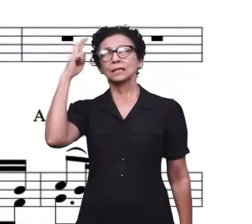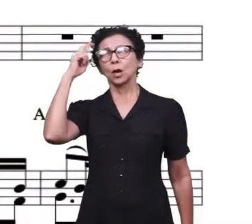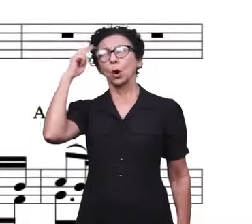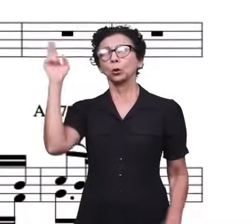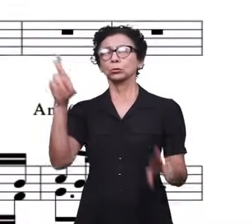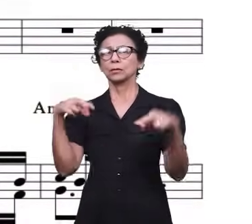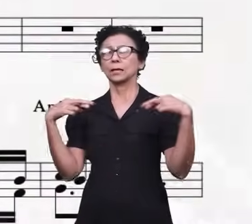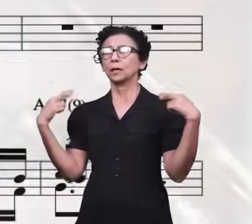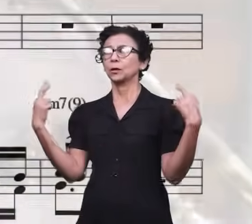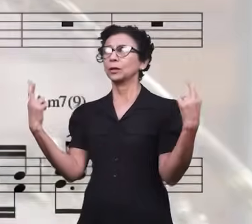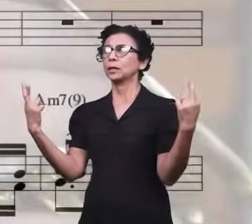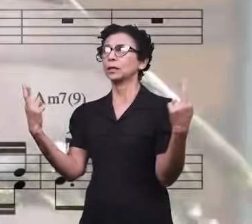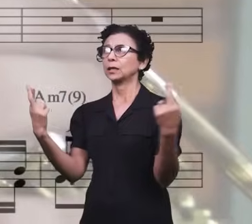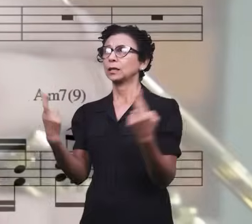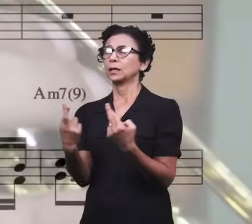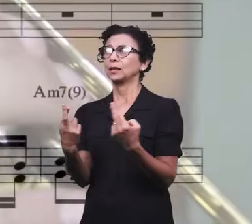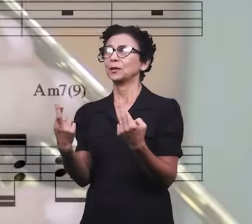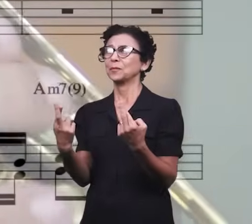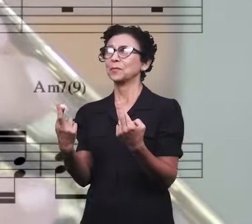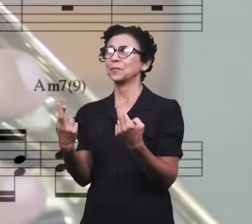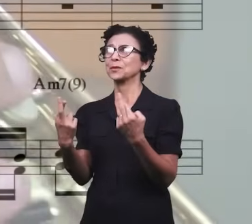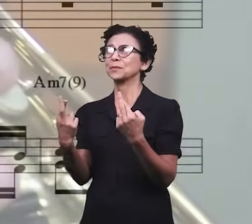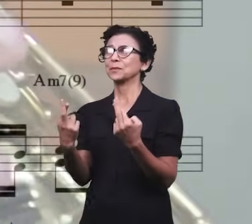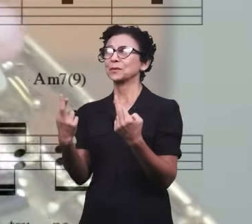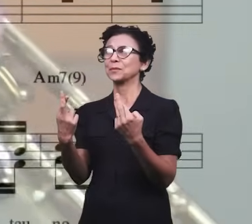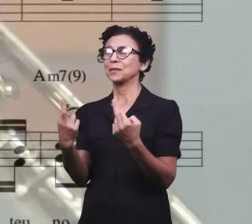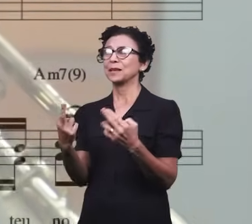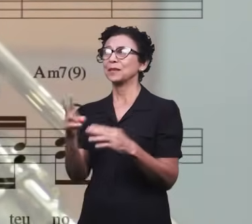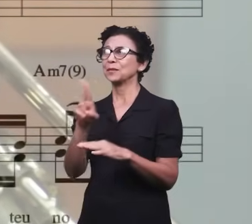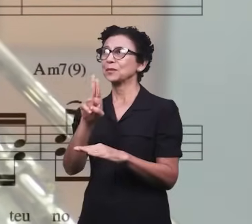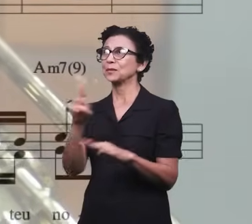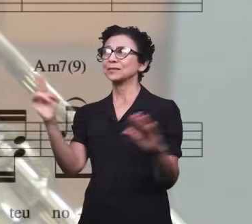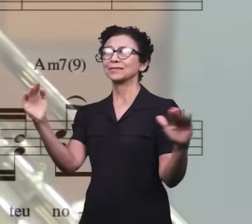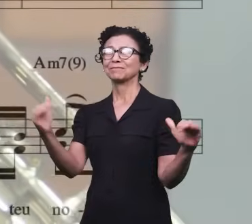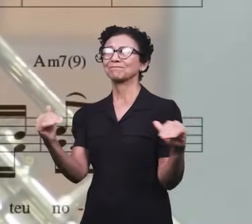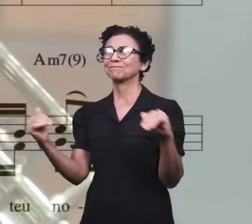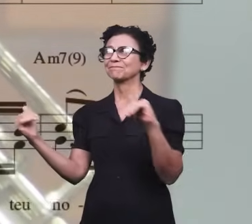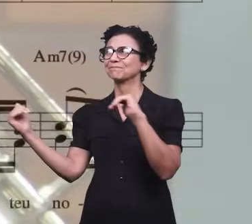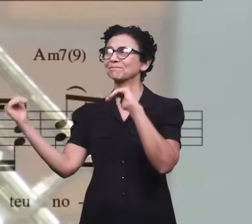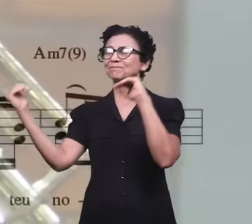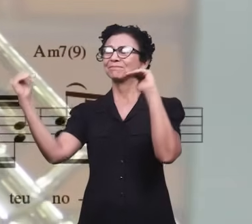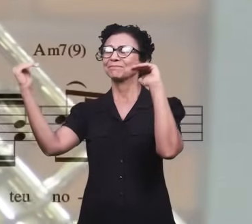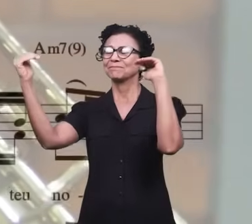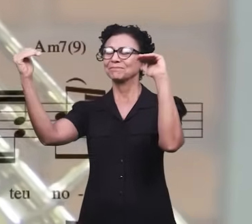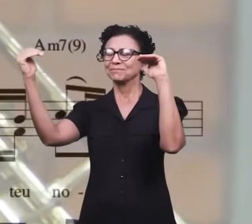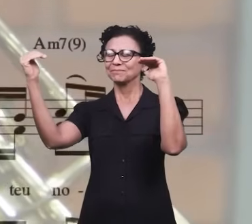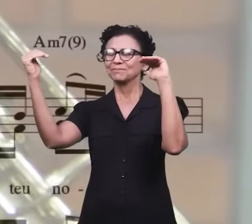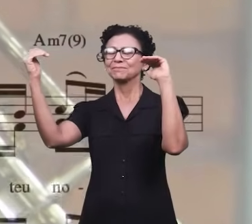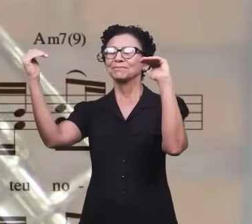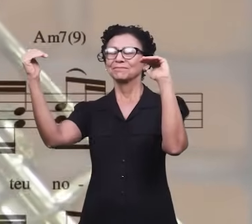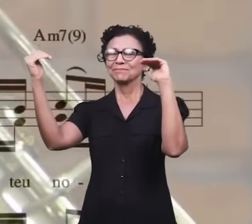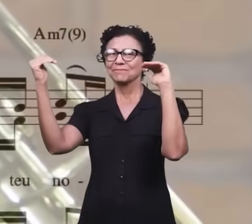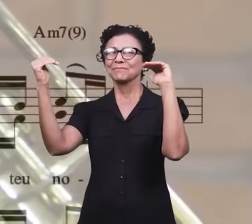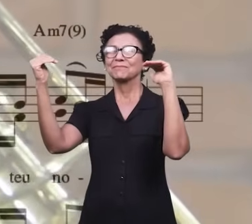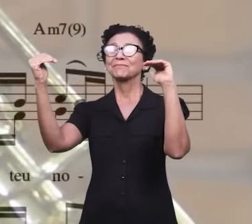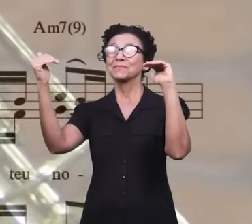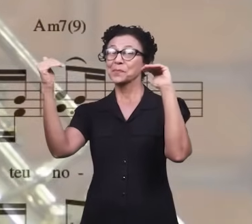Estamos aqui, ó Deus, para louvar o Teu nome,